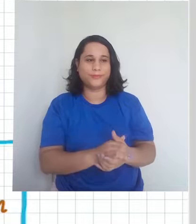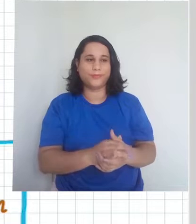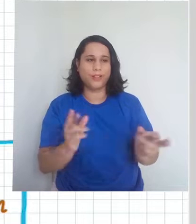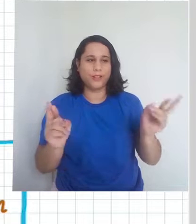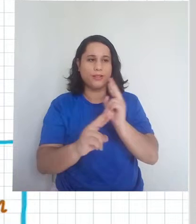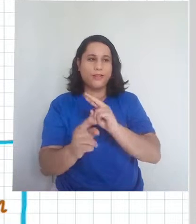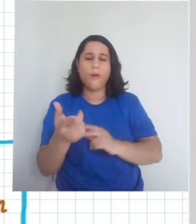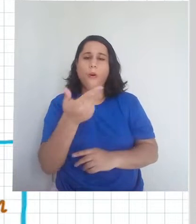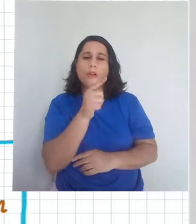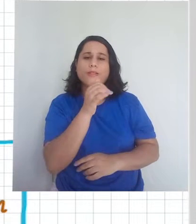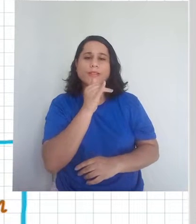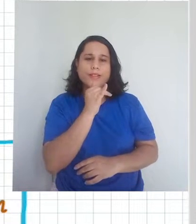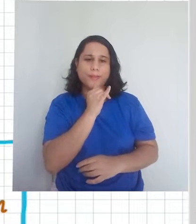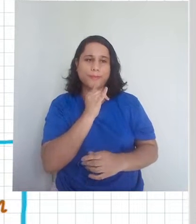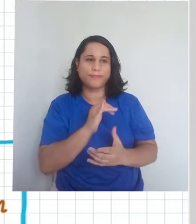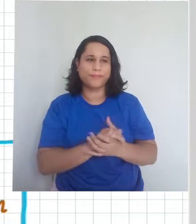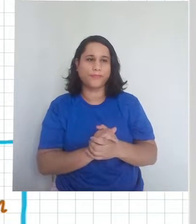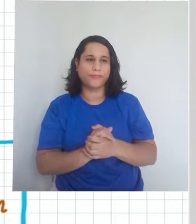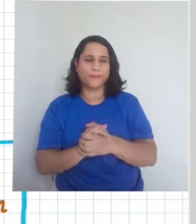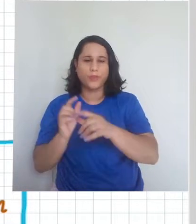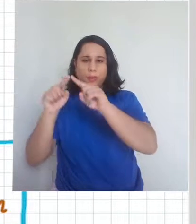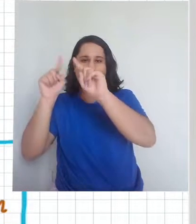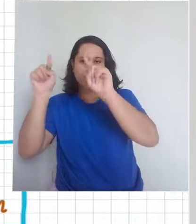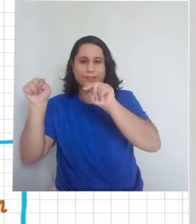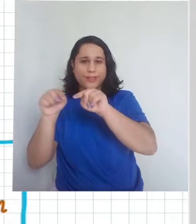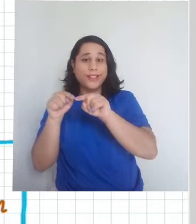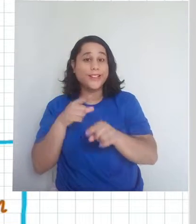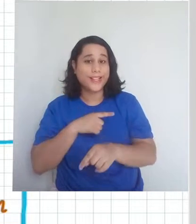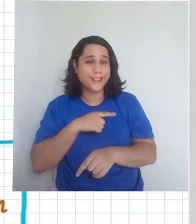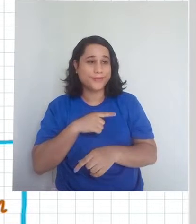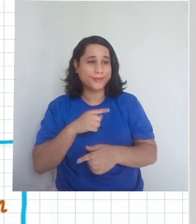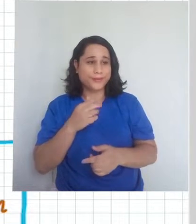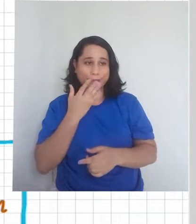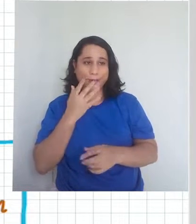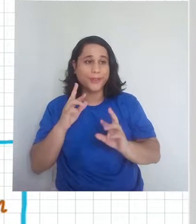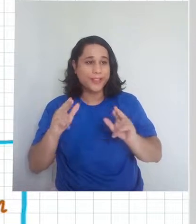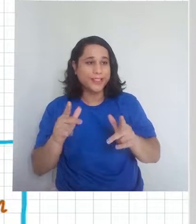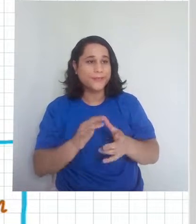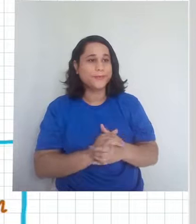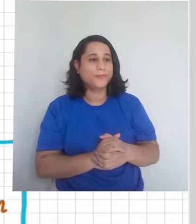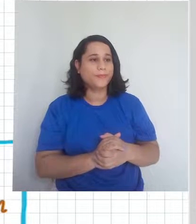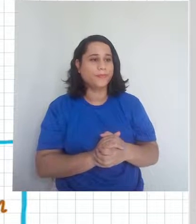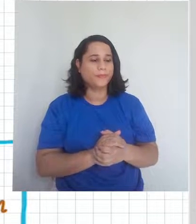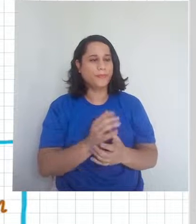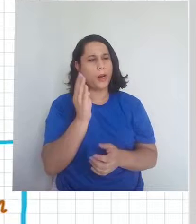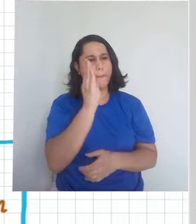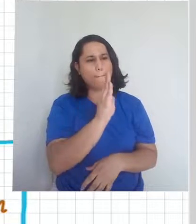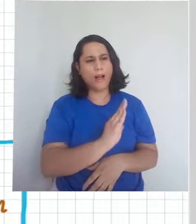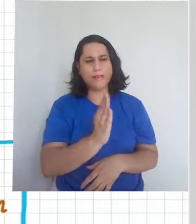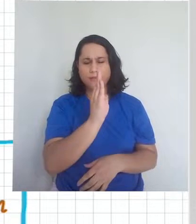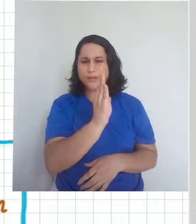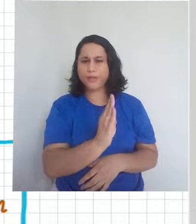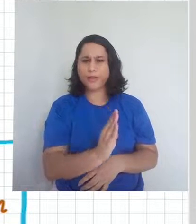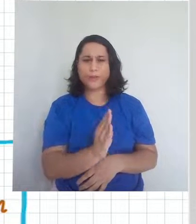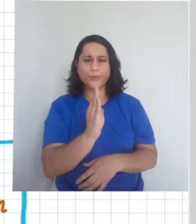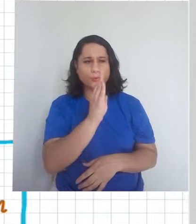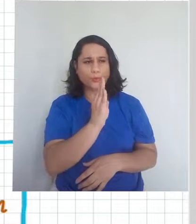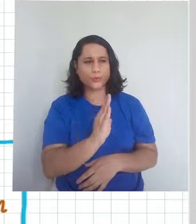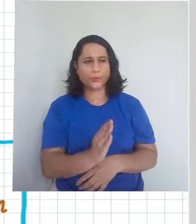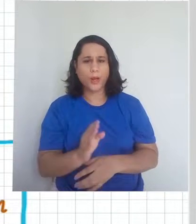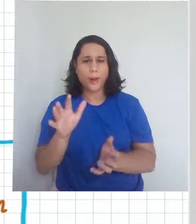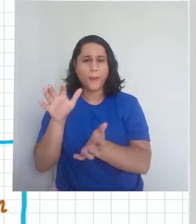Se eu botasse assim, ó, mesmo esquema. Brasil, Pernambuco.